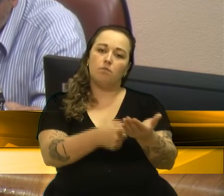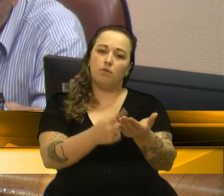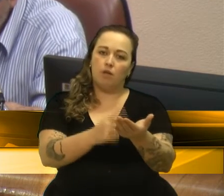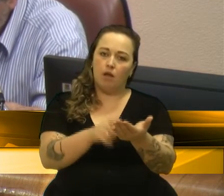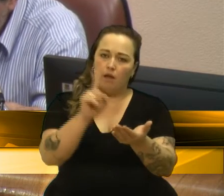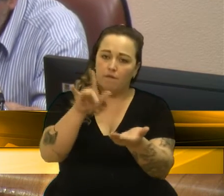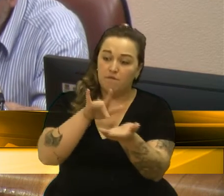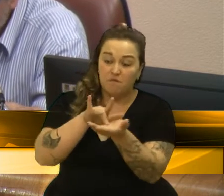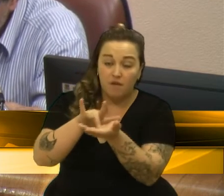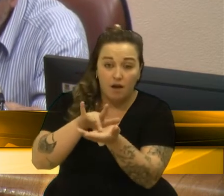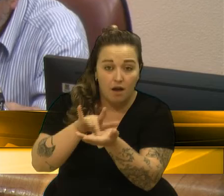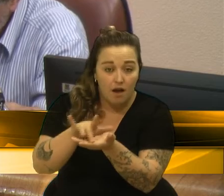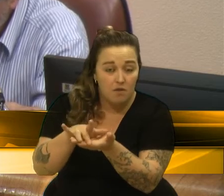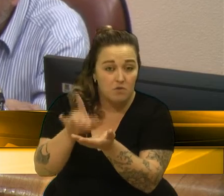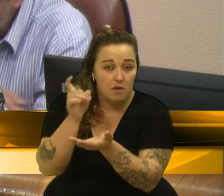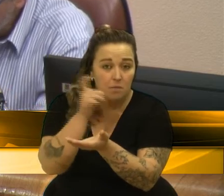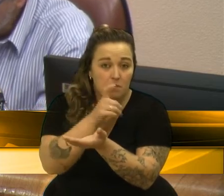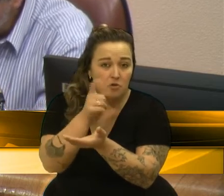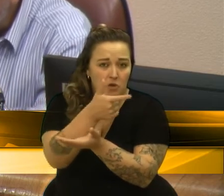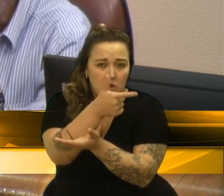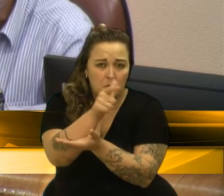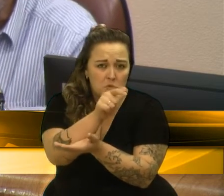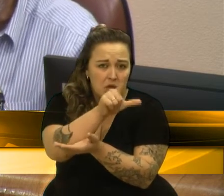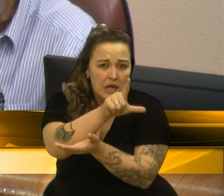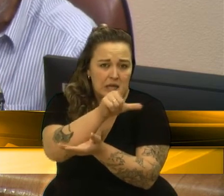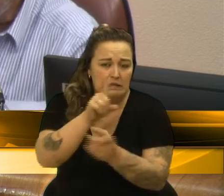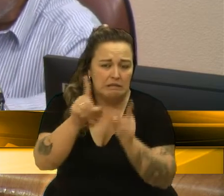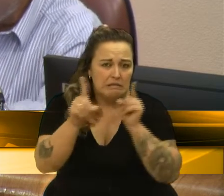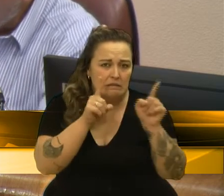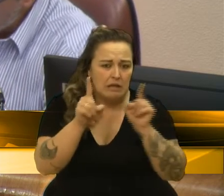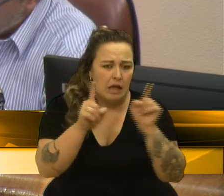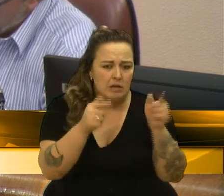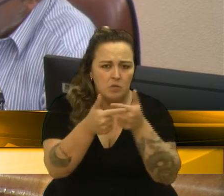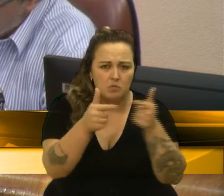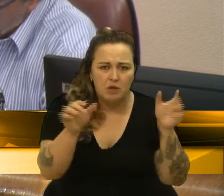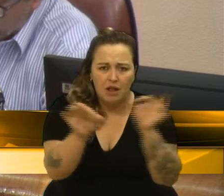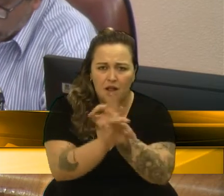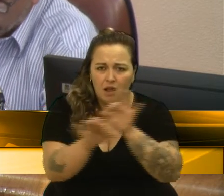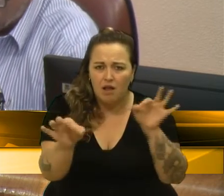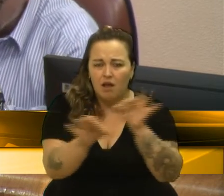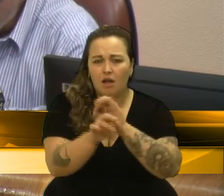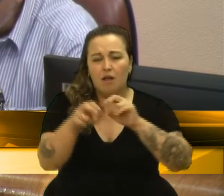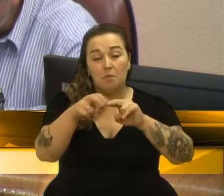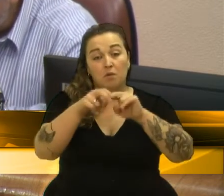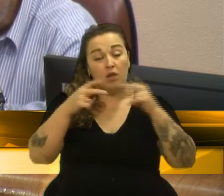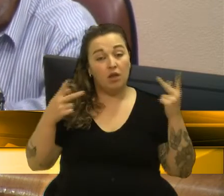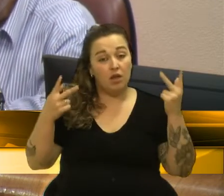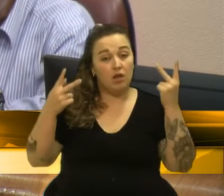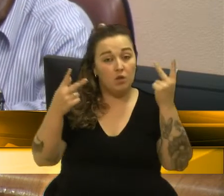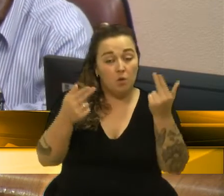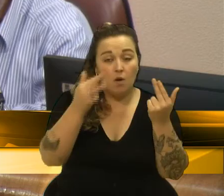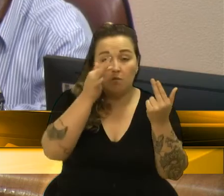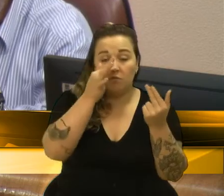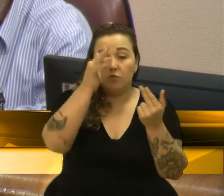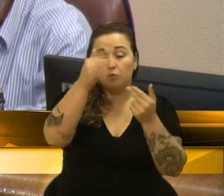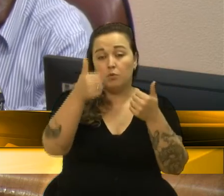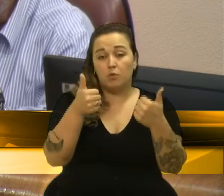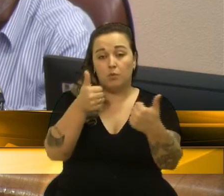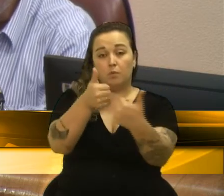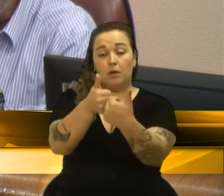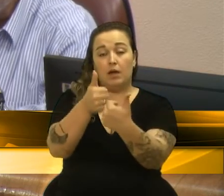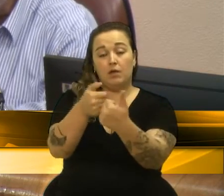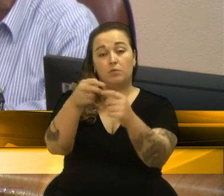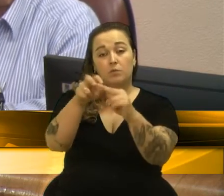já demonstrado, nem sequer havia licitação em andamento, ou mesmo prevista para um futuro próximo que justificasse